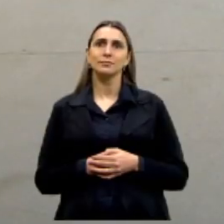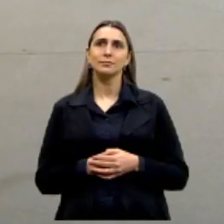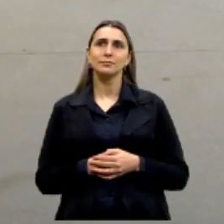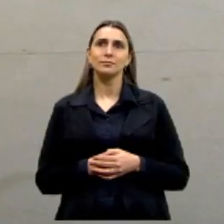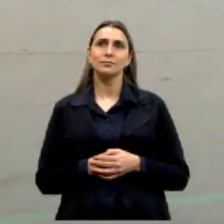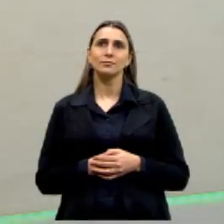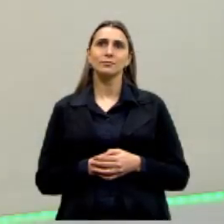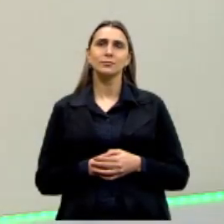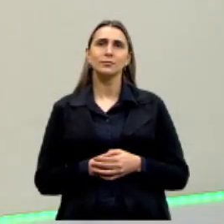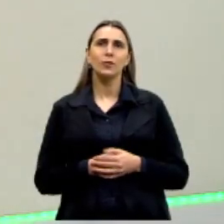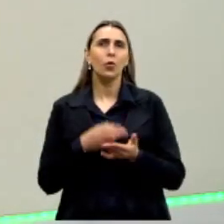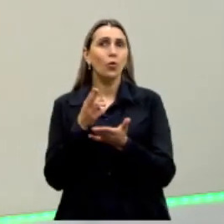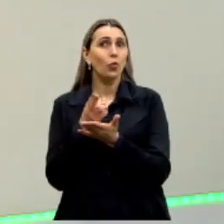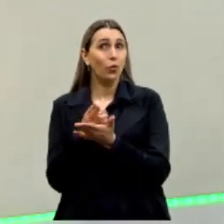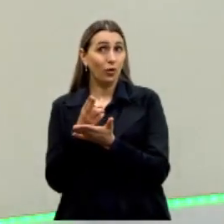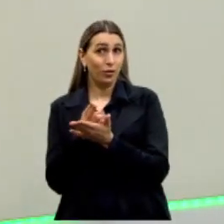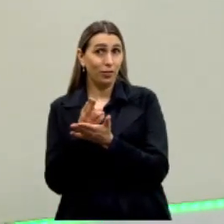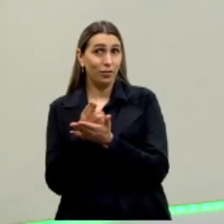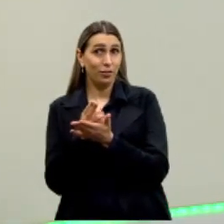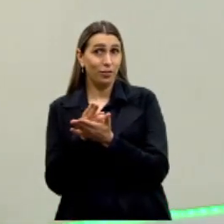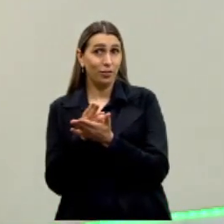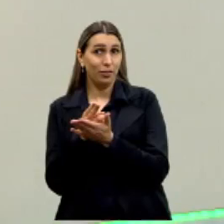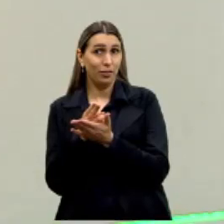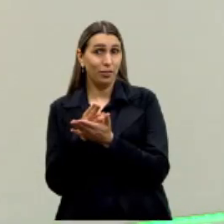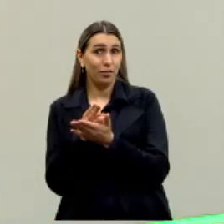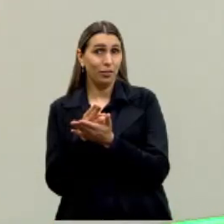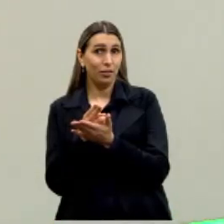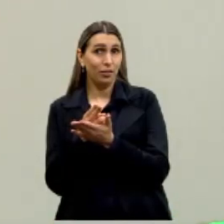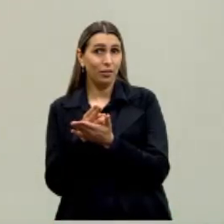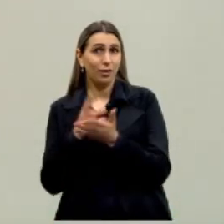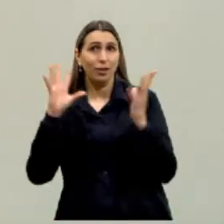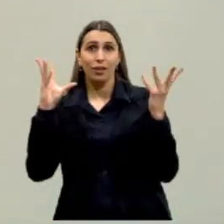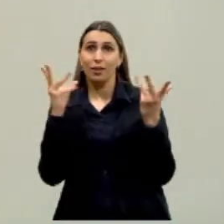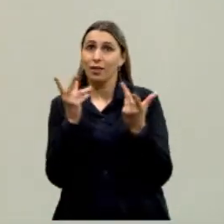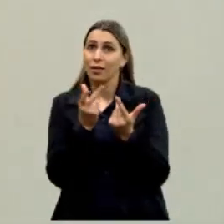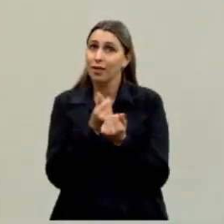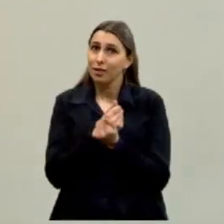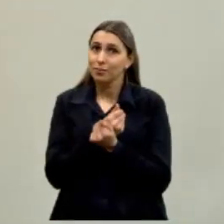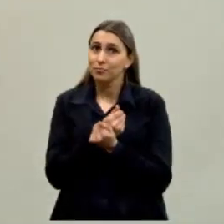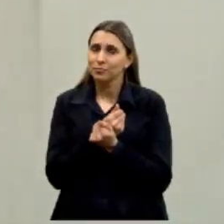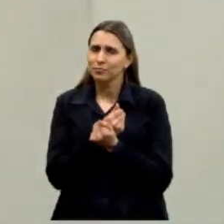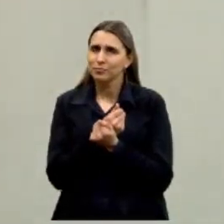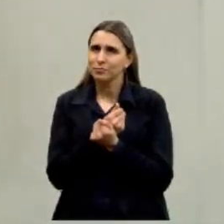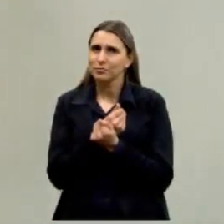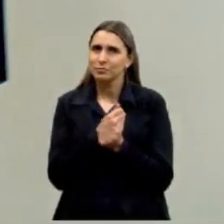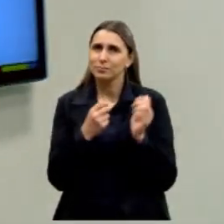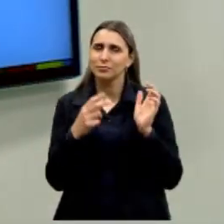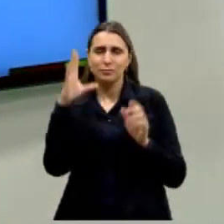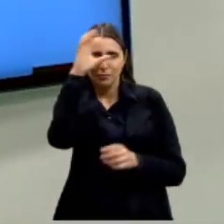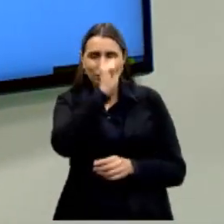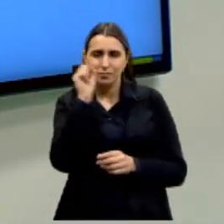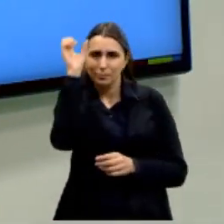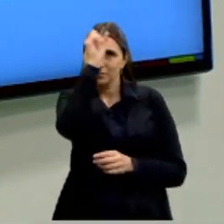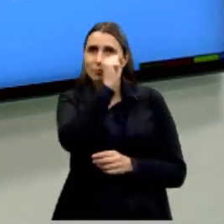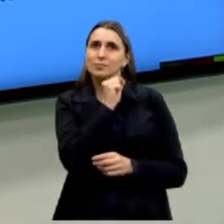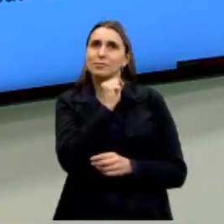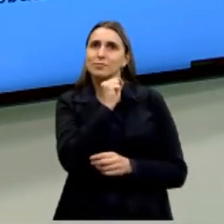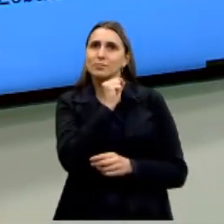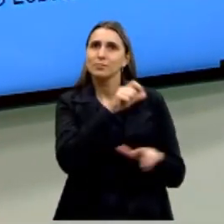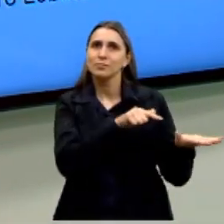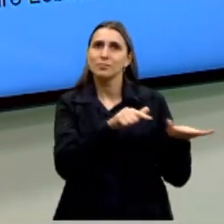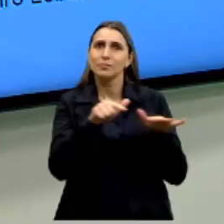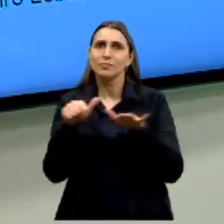e continuando esta maravilhosa aprendizagem